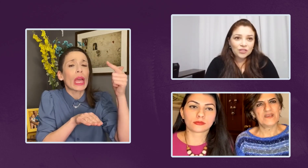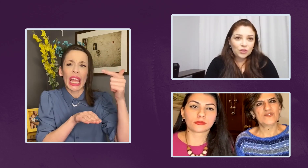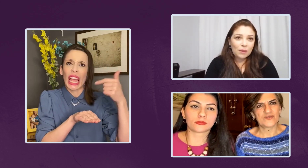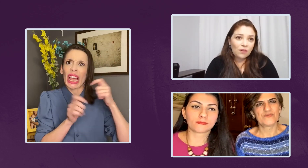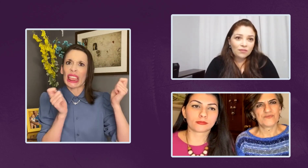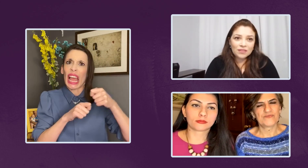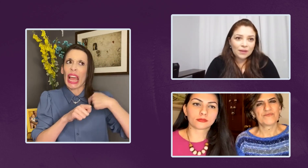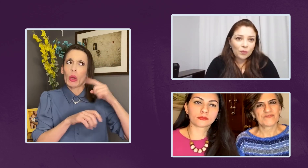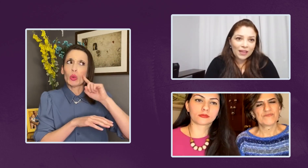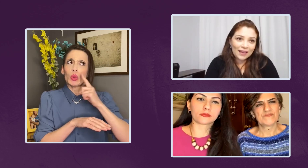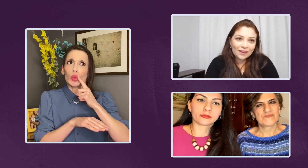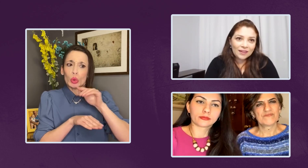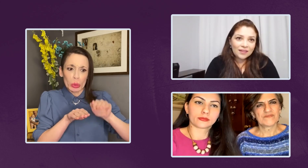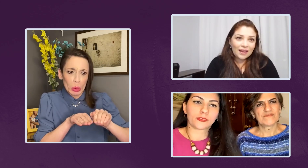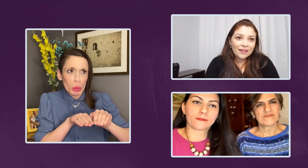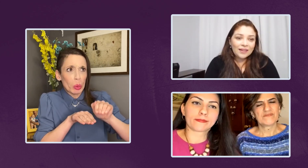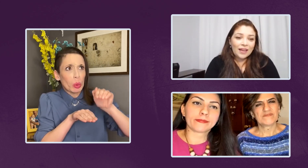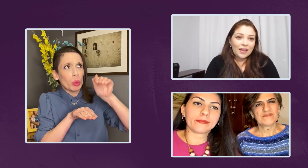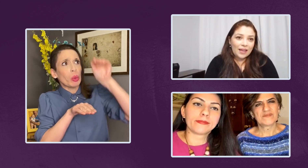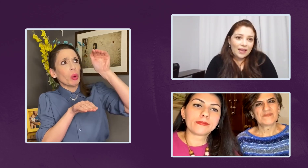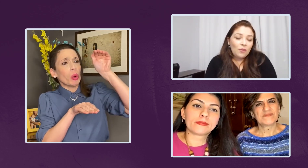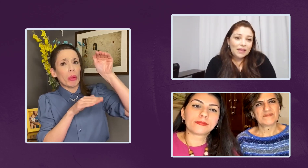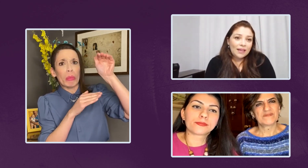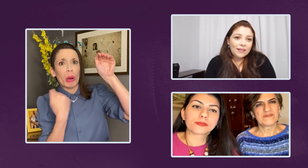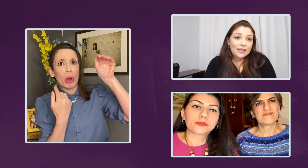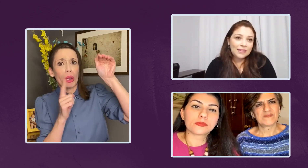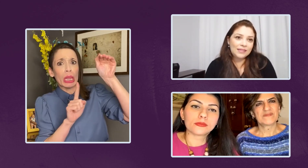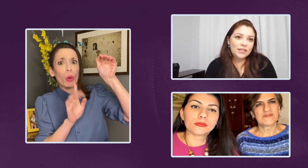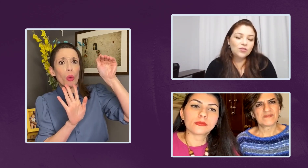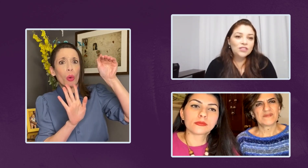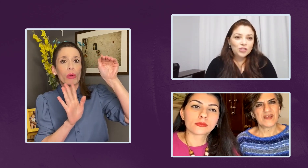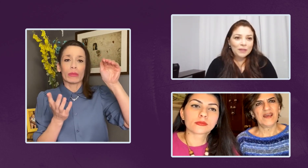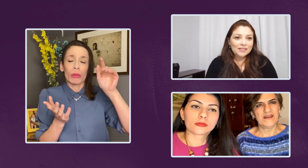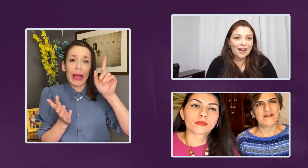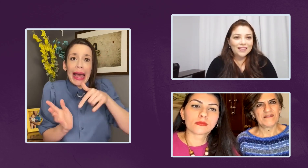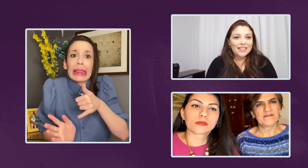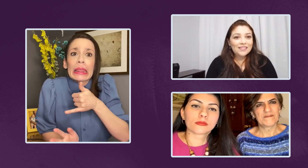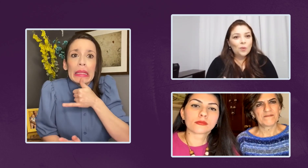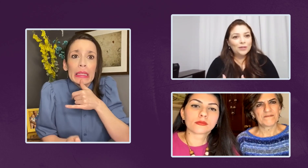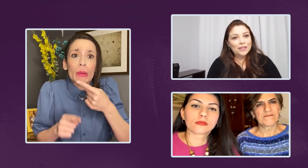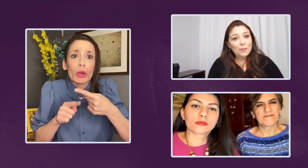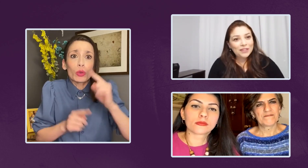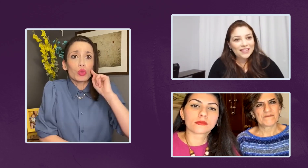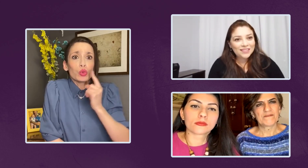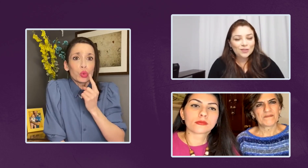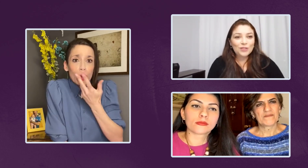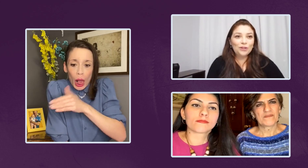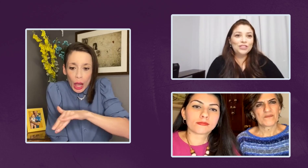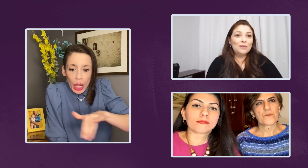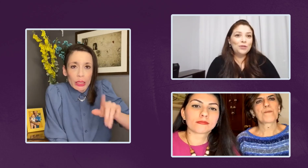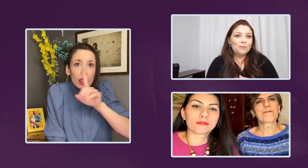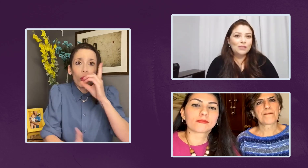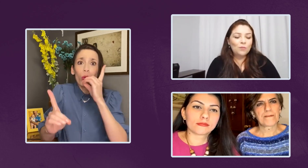crescer achando que uma hora você vai morrer, né, realmente é triste isso. E a gente pensar que esse quadro está mudando,